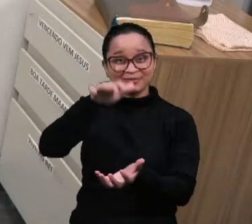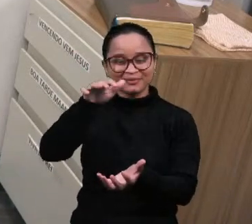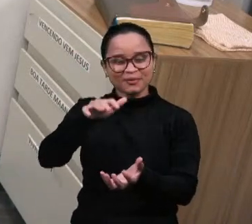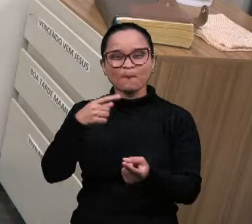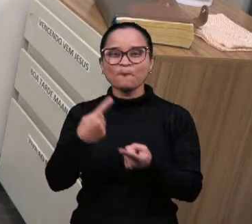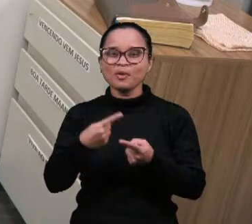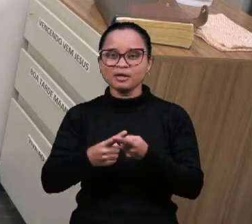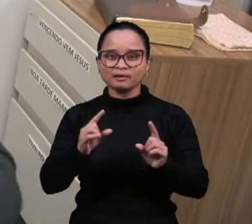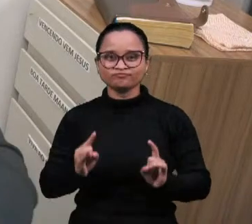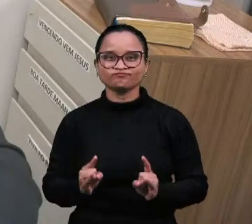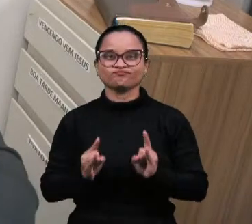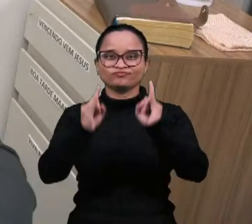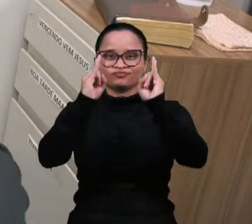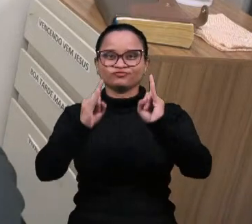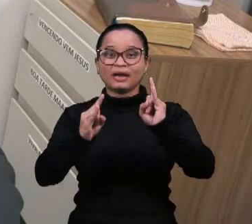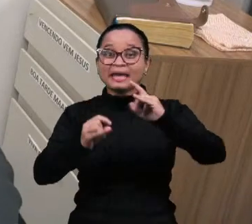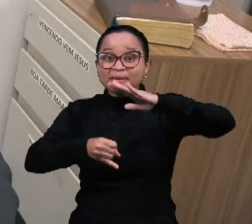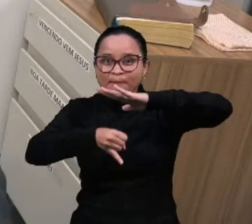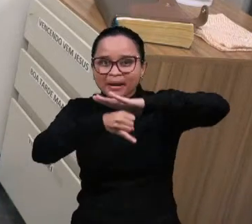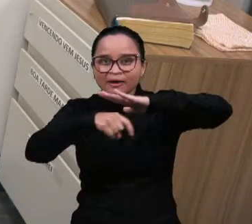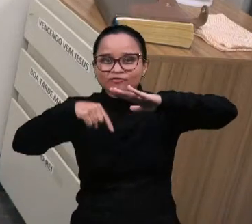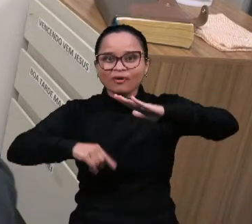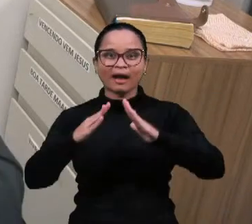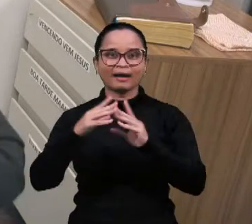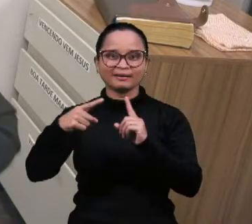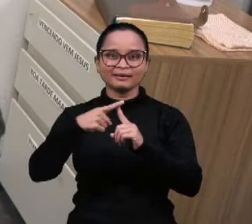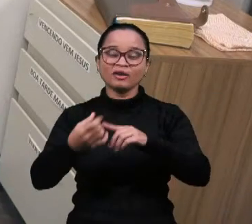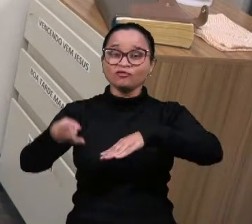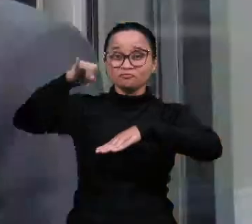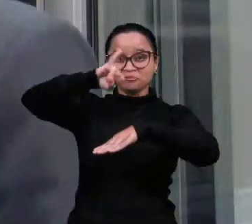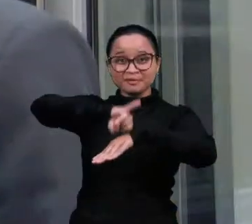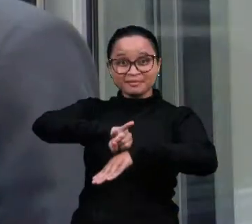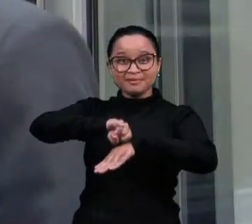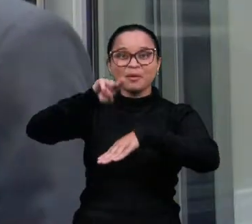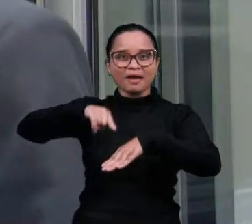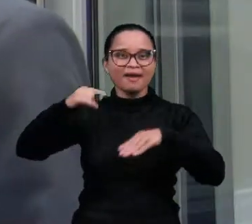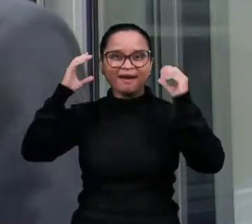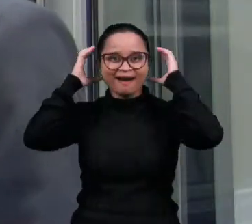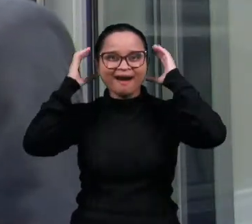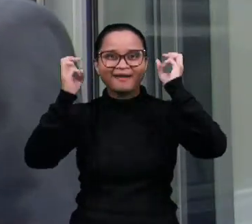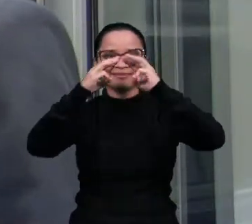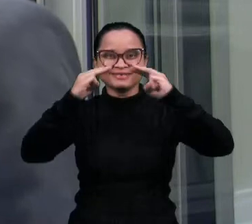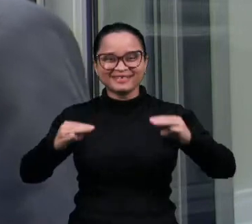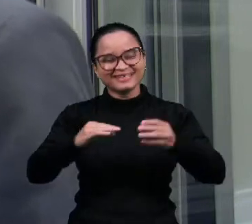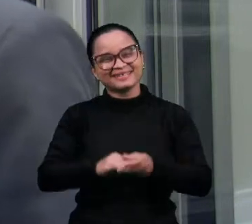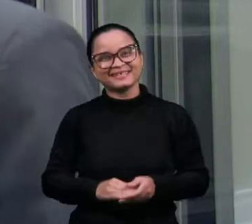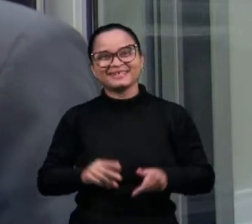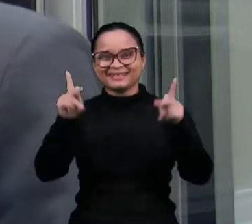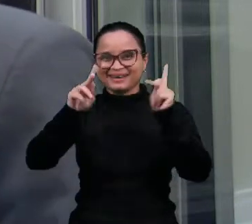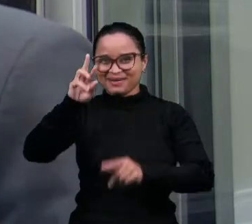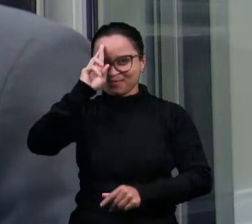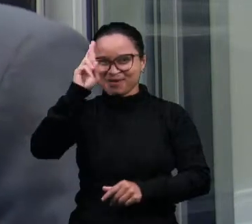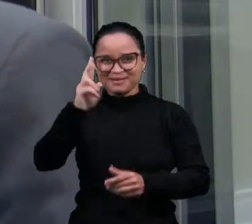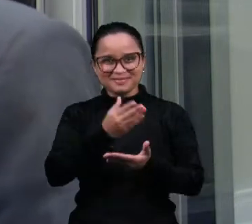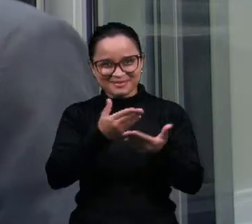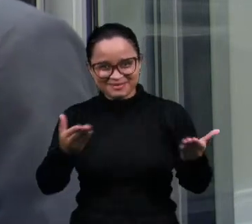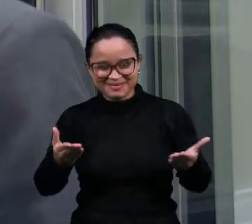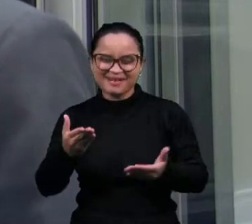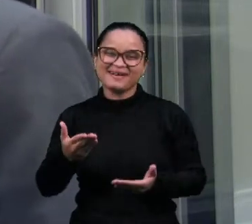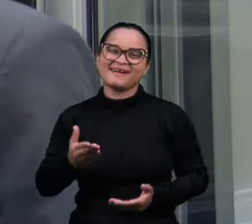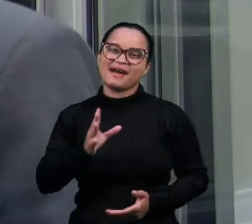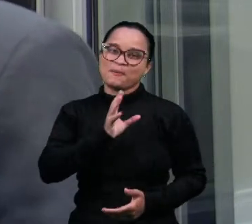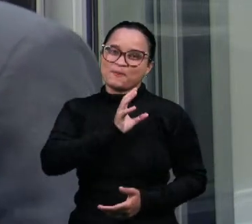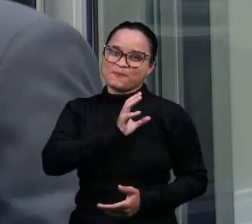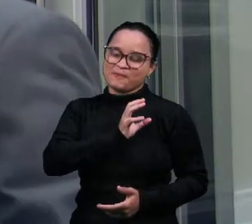vizinho. Pastor Furlan, que alegria recebê-lo aqui no pré-culto. Tudo bem, pastor? Pai do Senhor. Ô, meu querido, a paz do Senhor. É uma alegria para